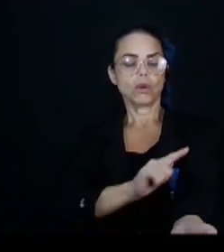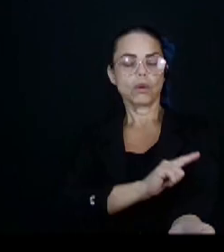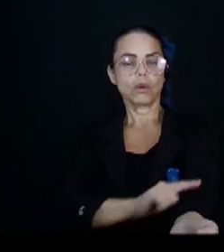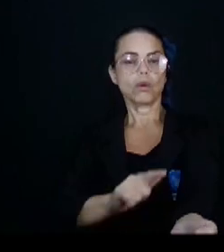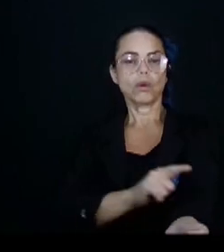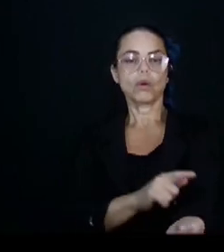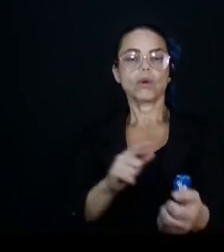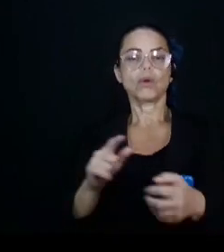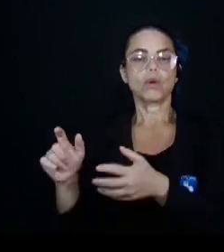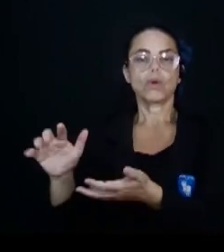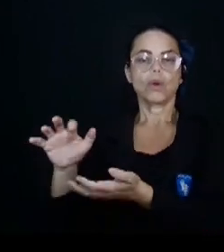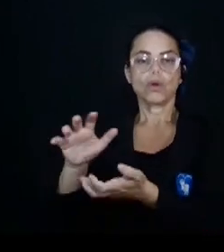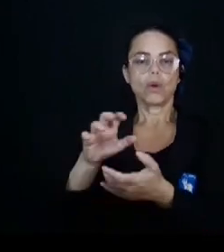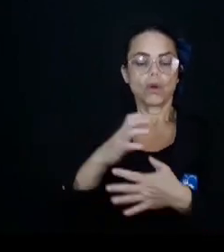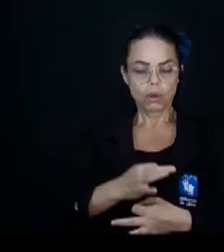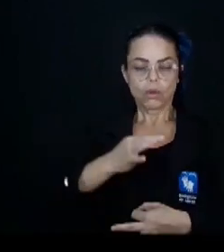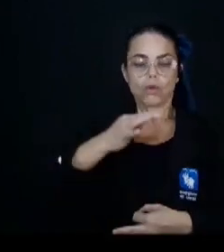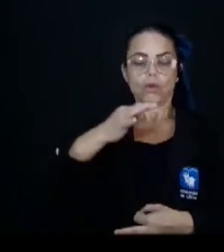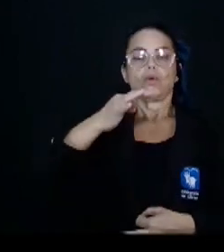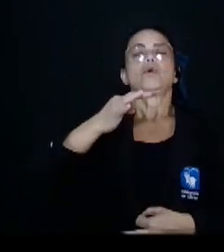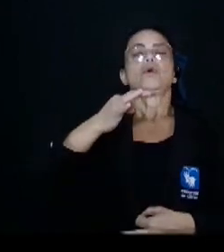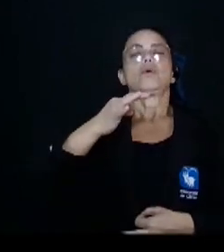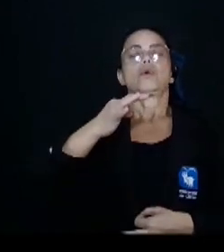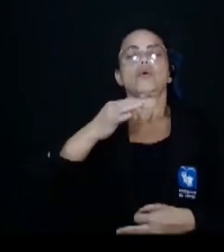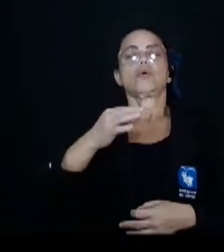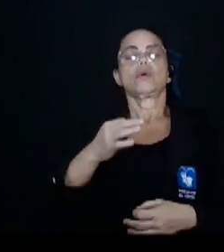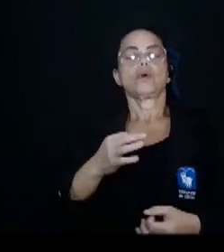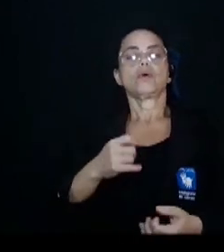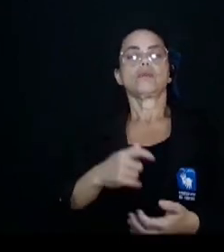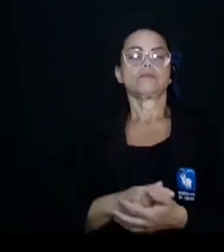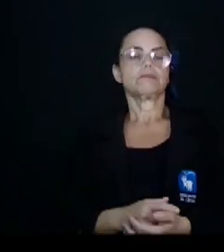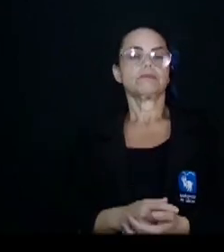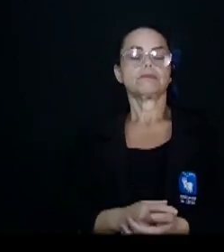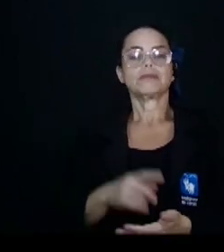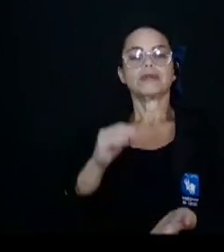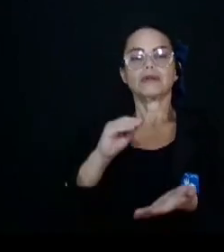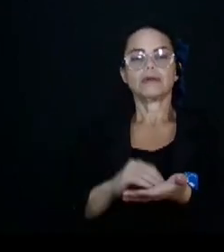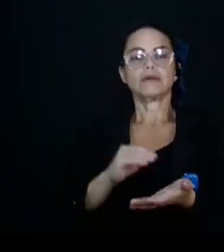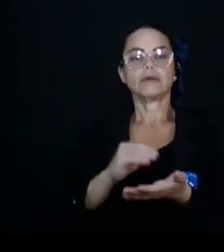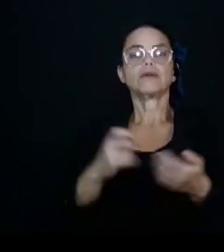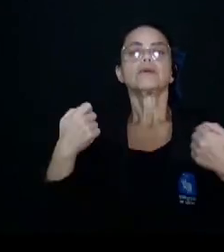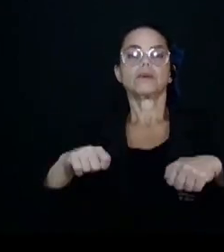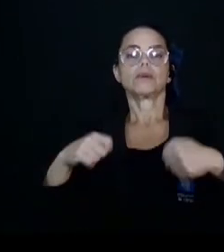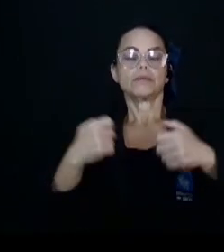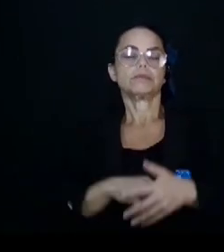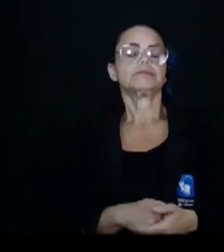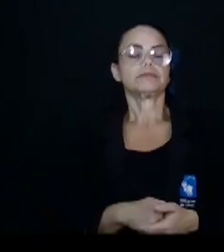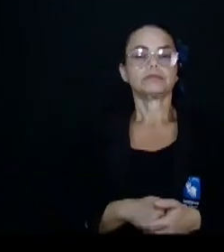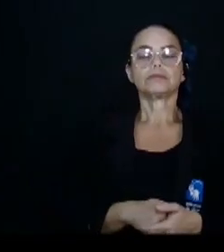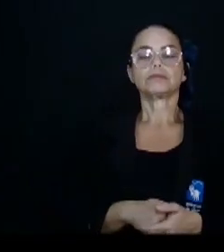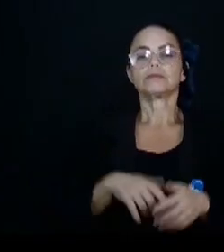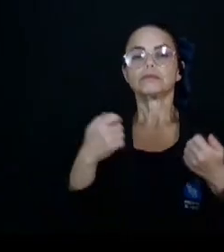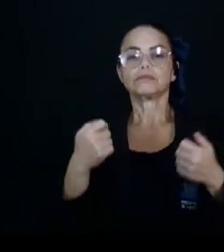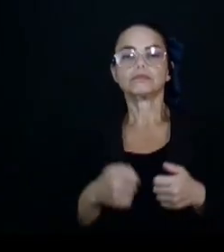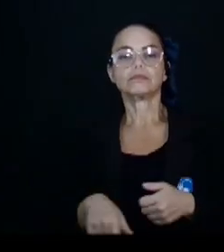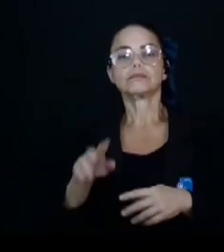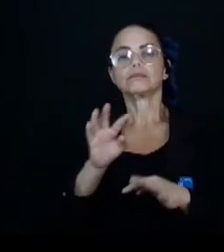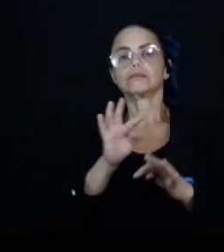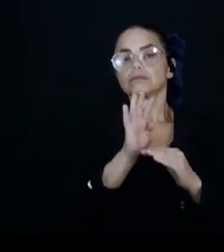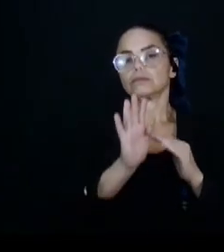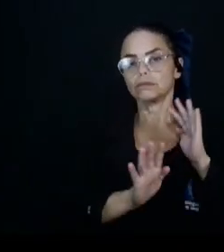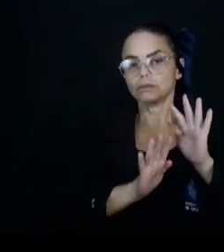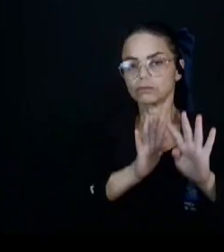procedimento, como que é visto que aquele paciente de fato necessita desse transplante, né, e os cuidados nesse momento